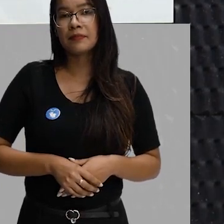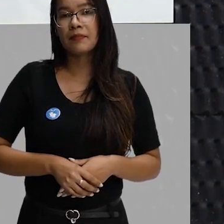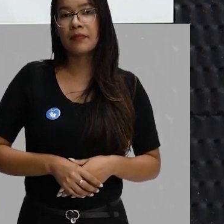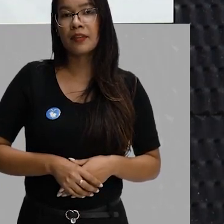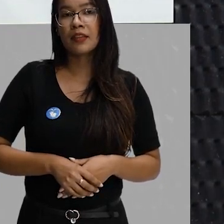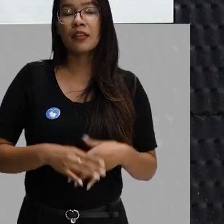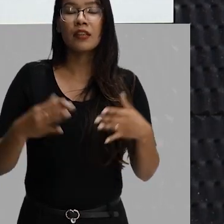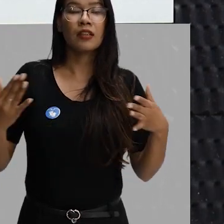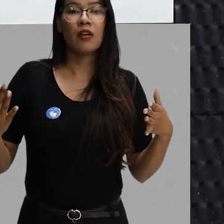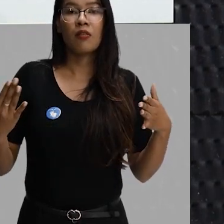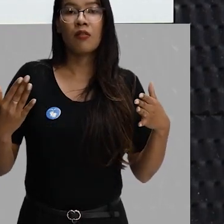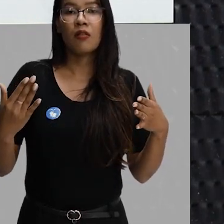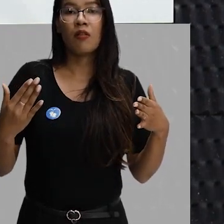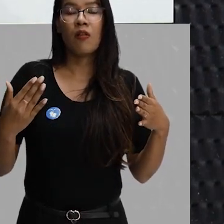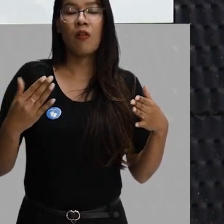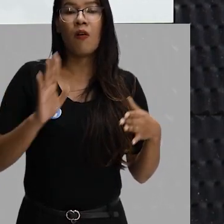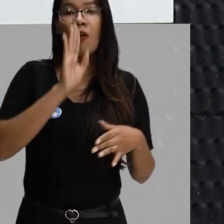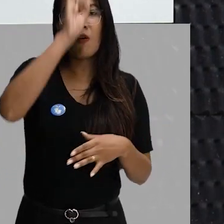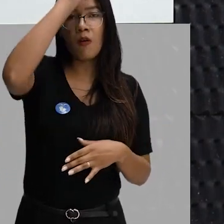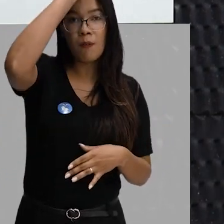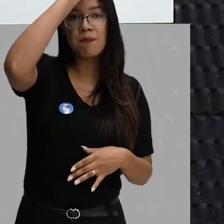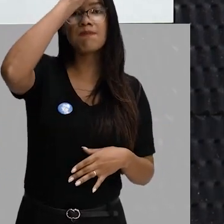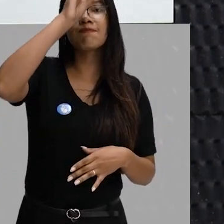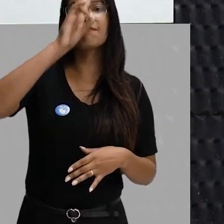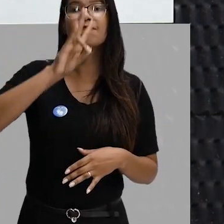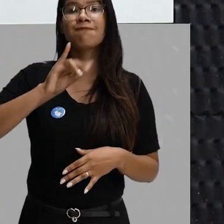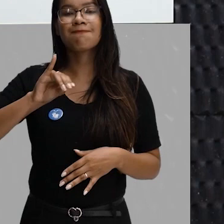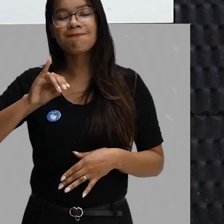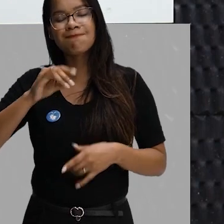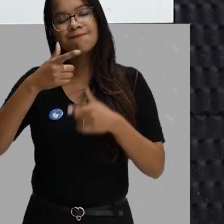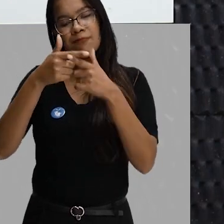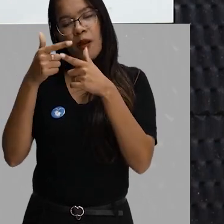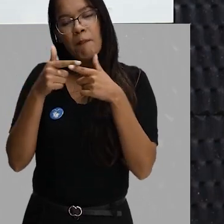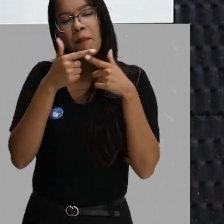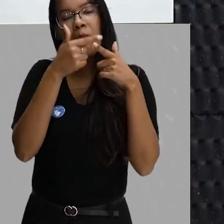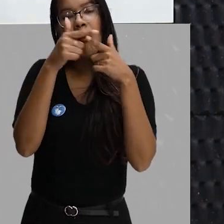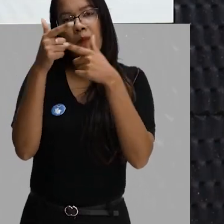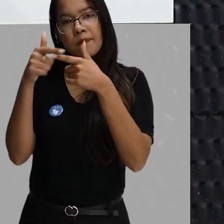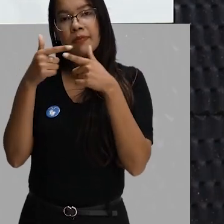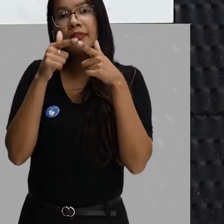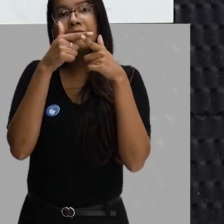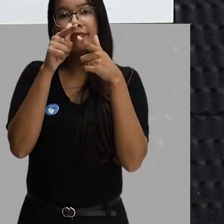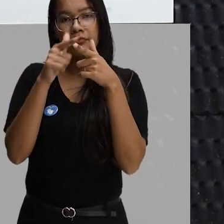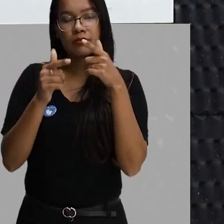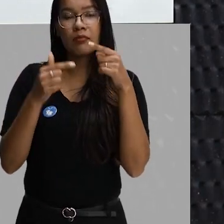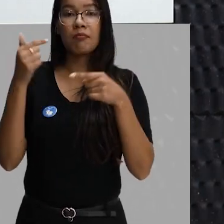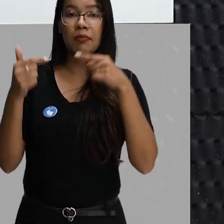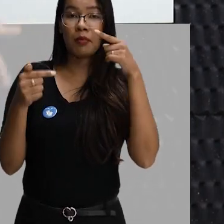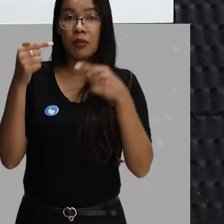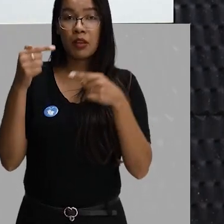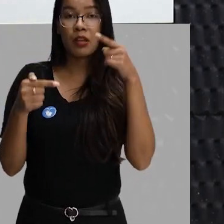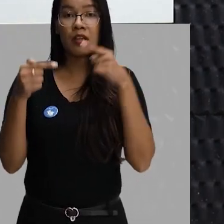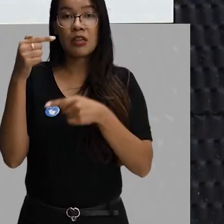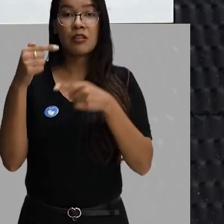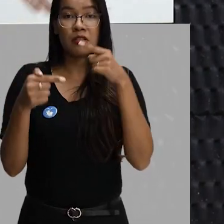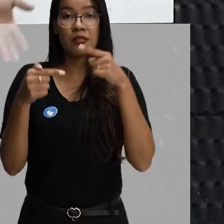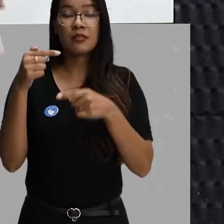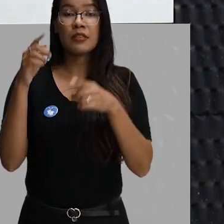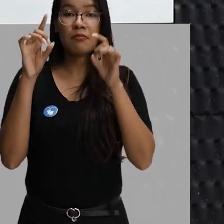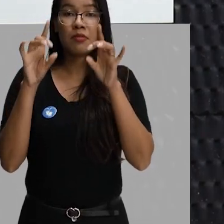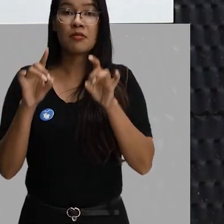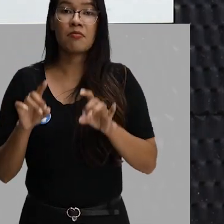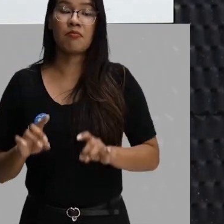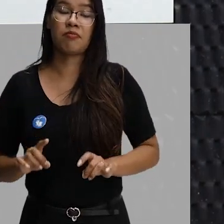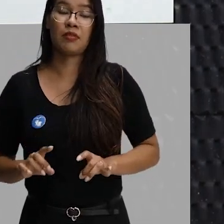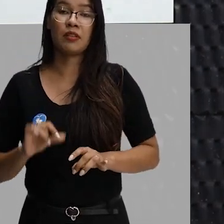que acaba levando Roma para uma profunda crise política, uma crise acentuada pelas invasões externas, como vai ser o